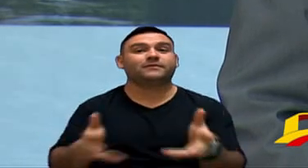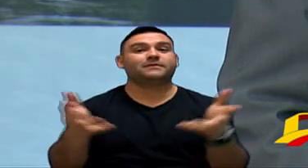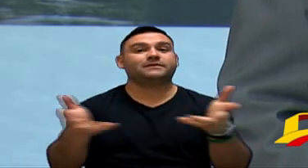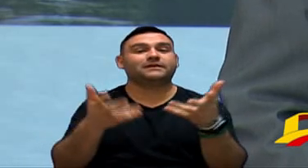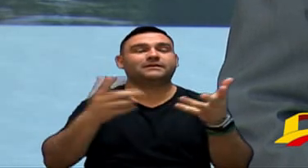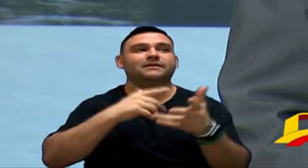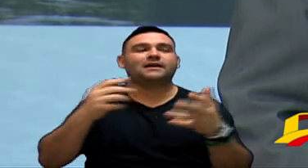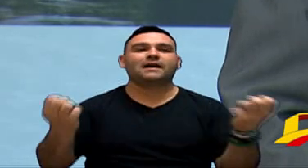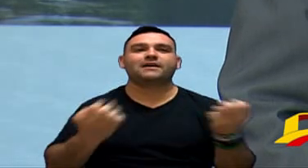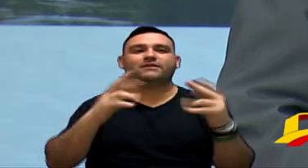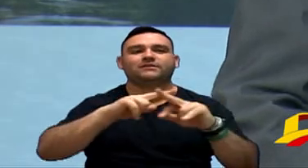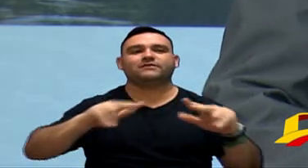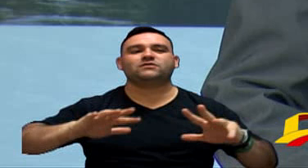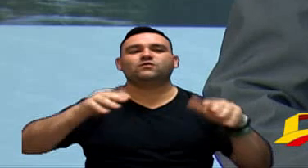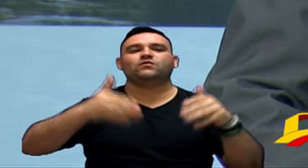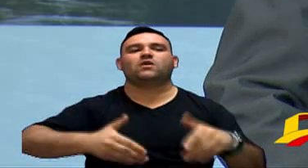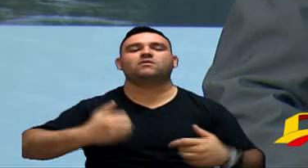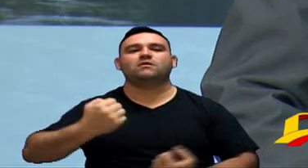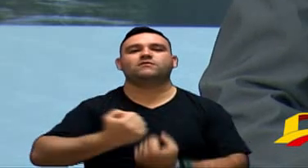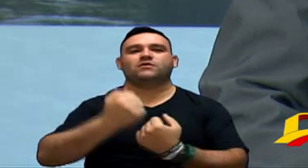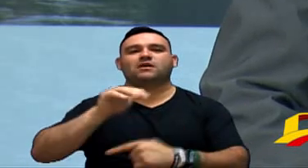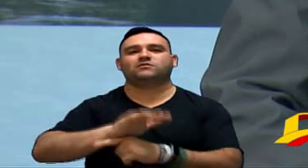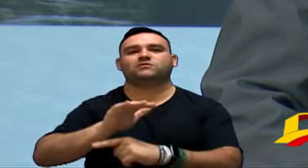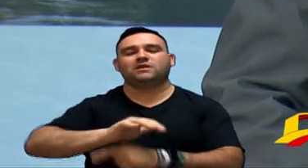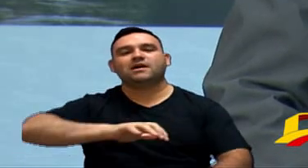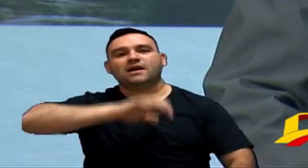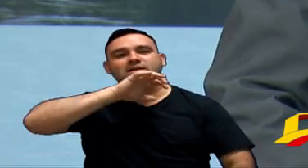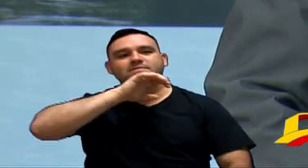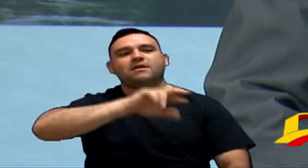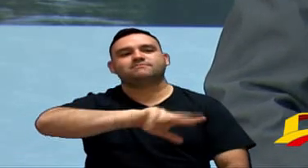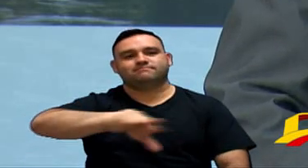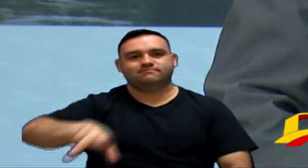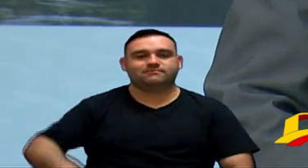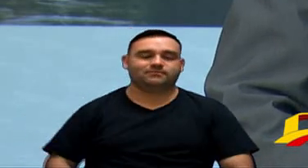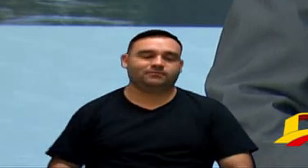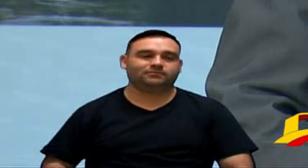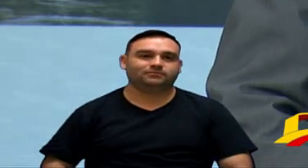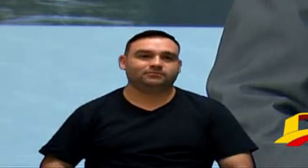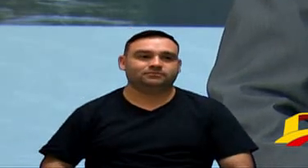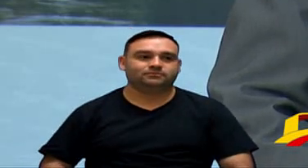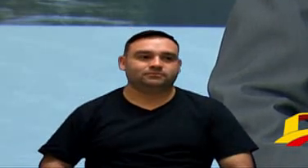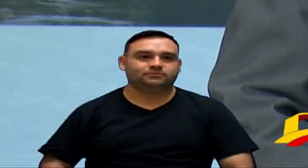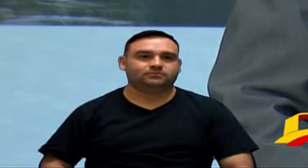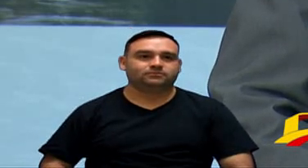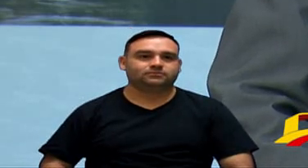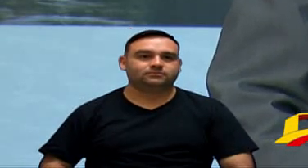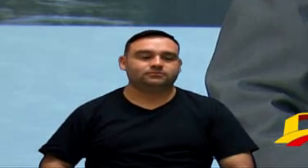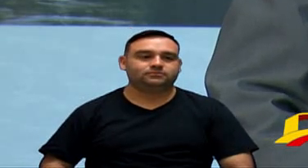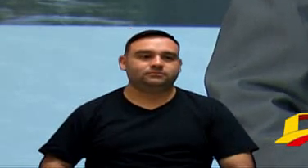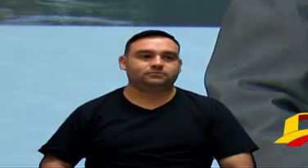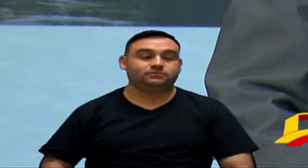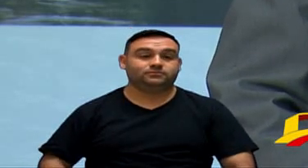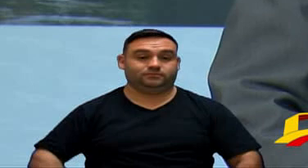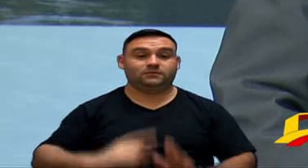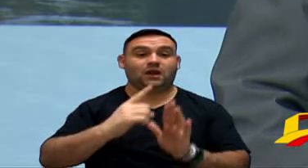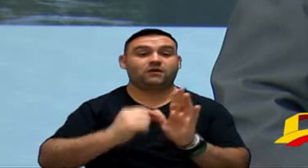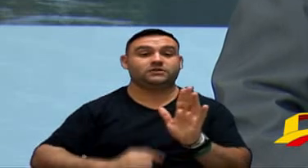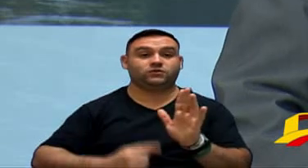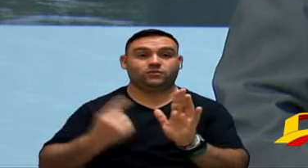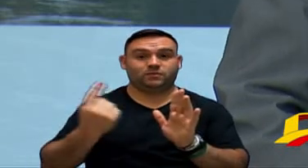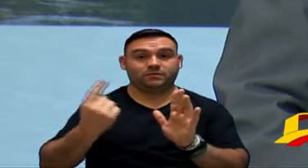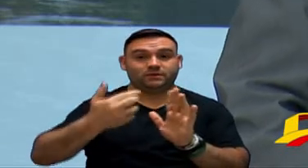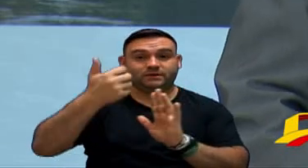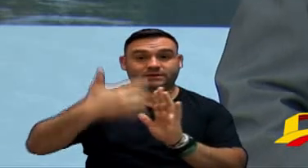beneficientes para arrecadação voltado para os animais bom esse artigo primeiro